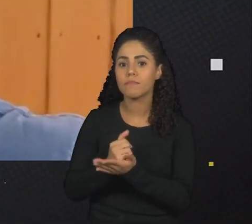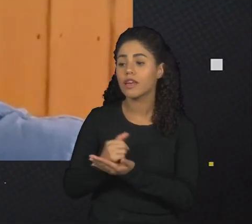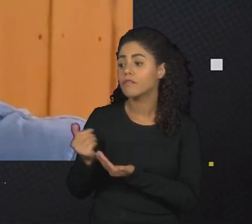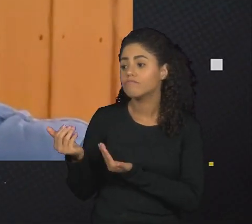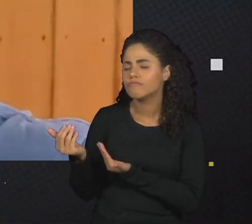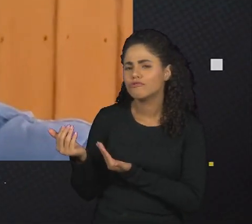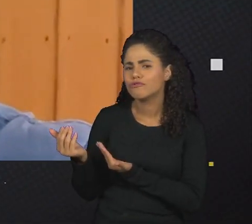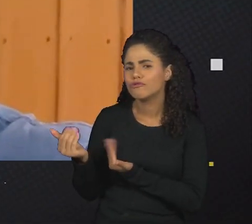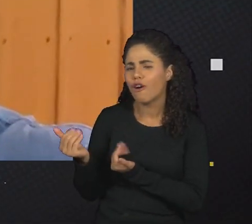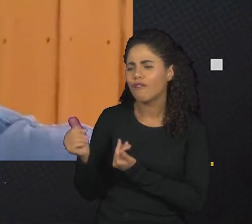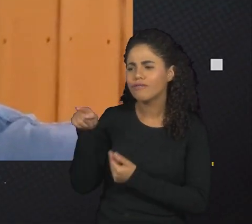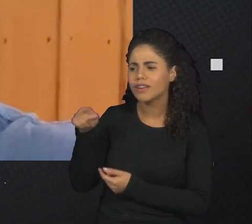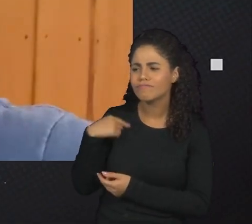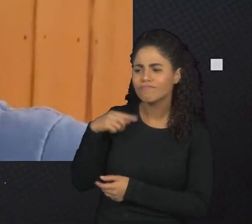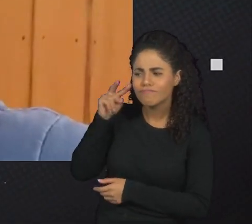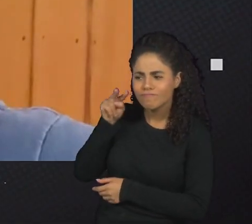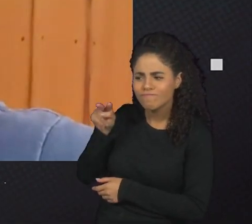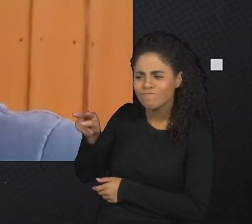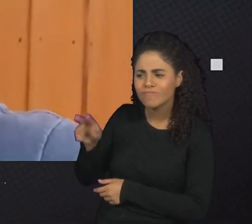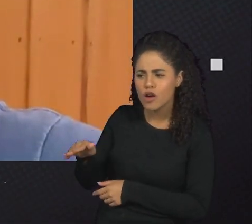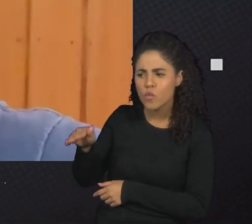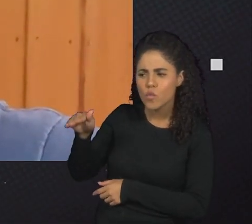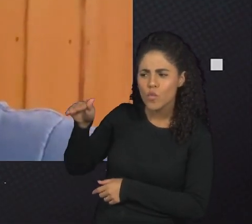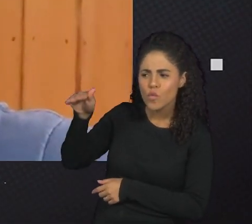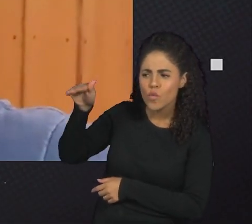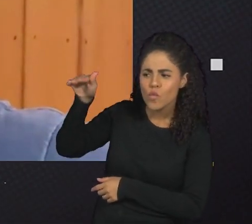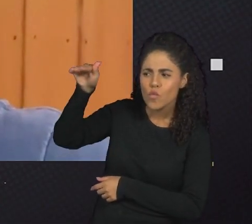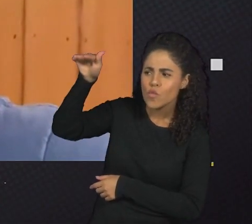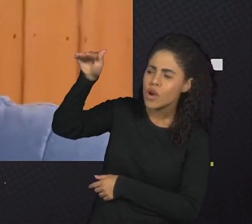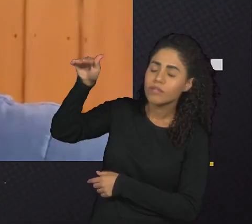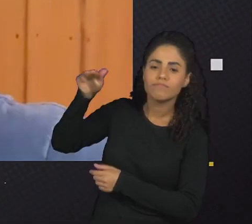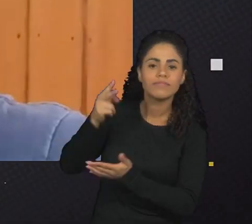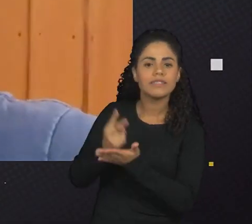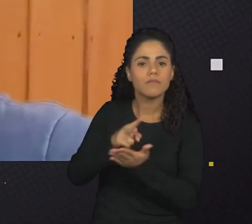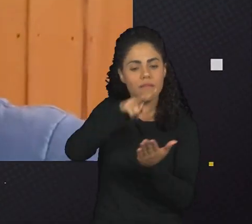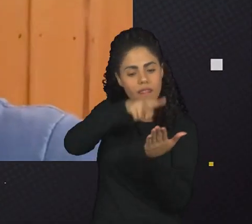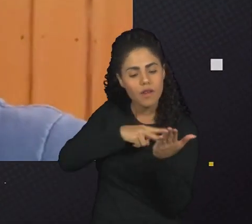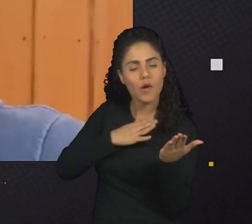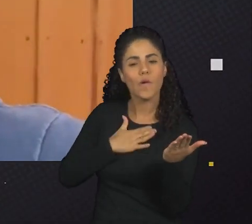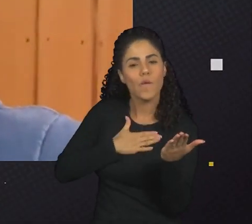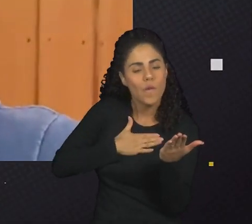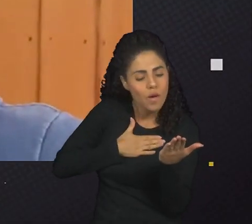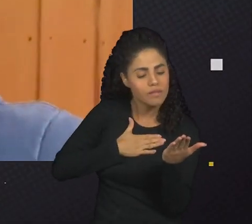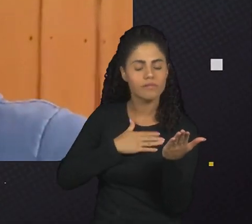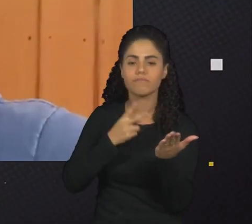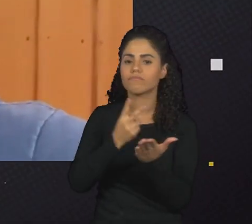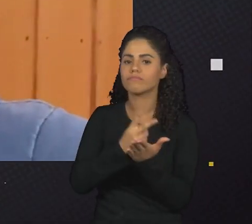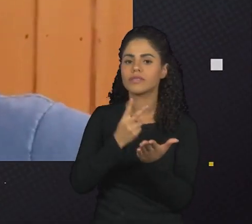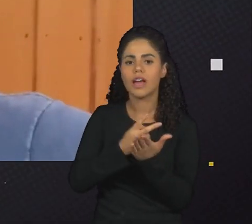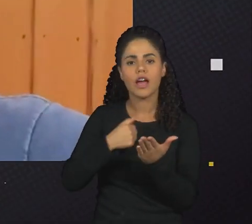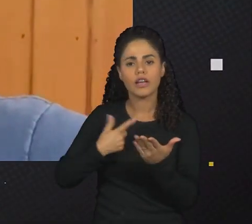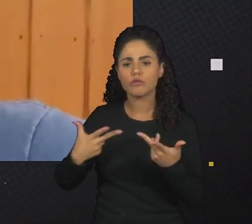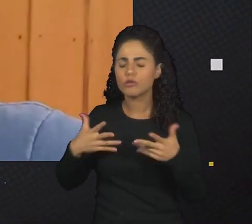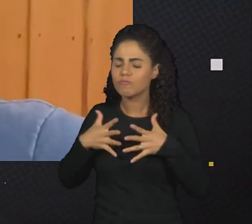um fenômeno, né? Caio sempre gostou muito de ler, sempre leu as obras mais complexas, assim, na